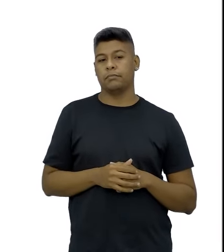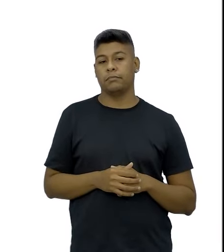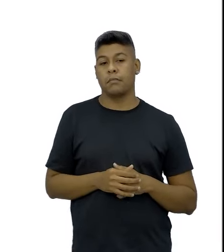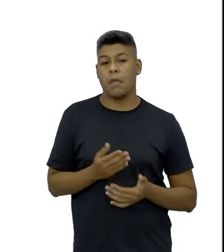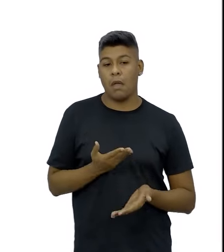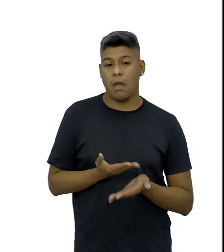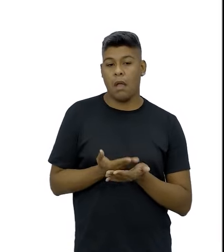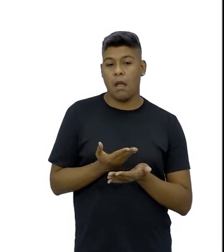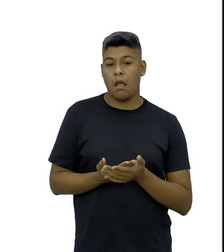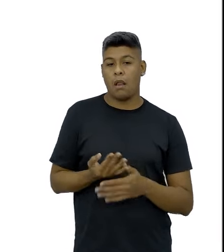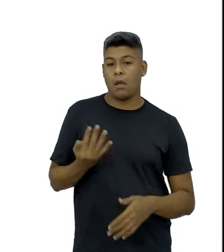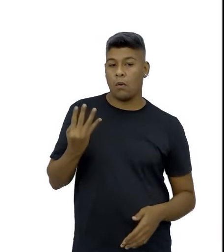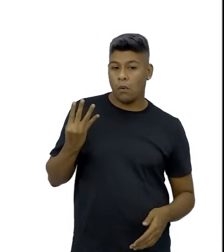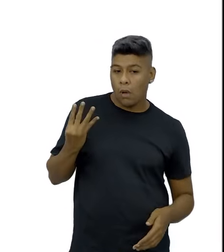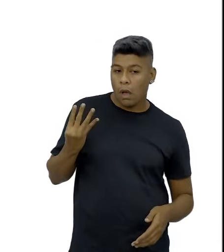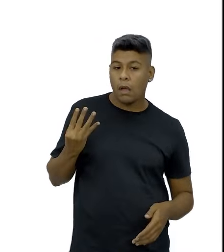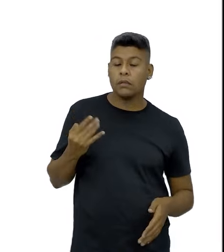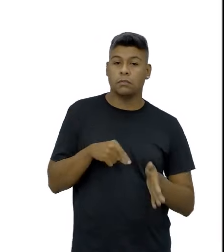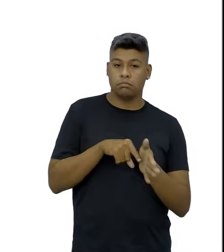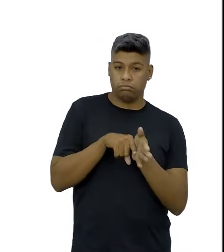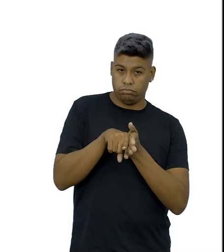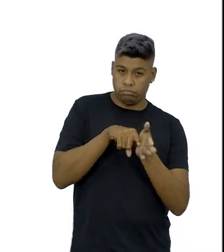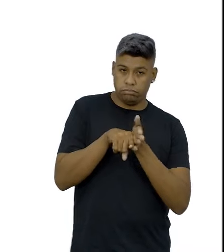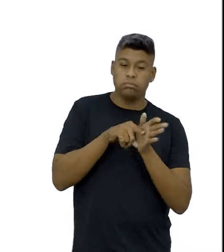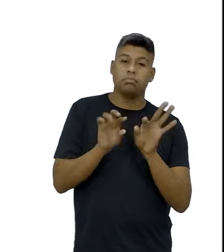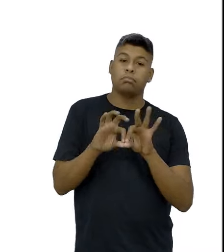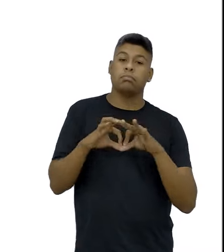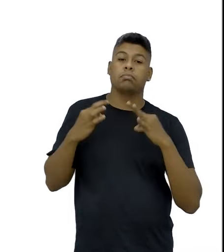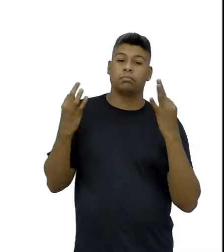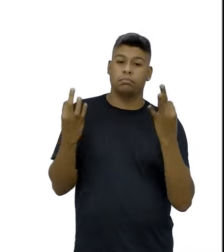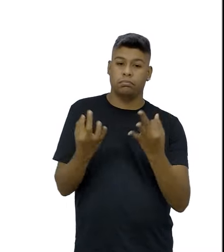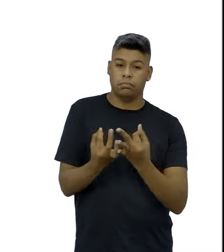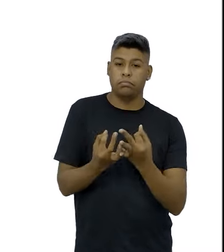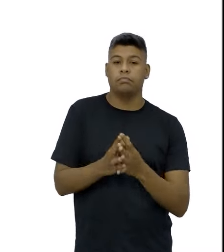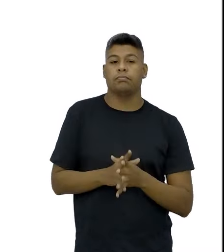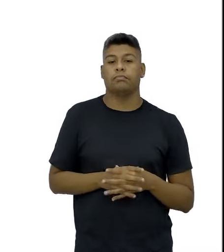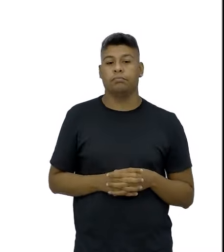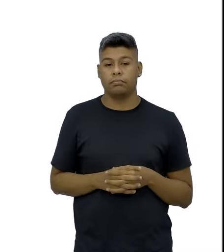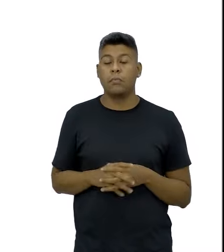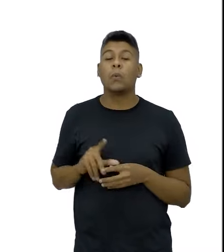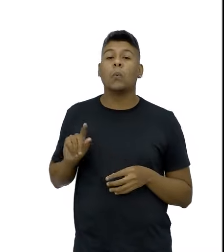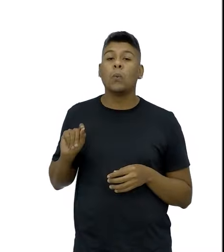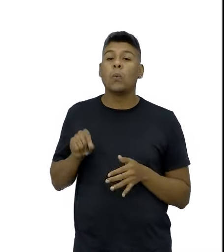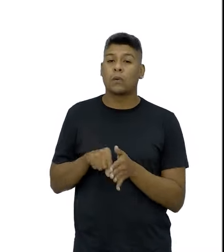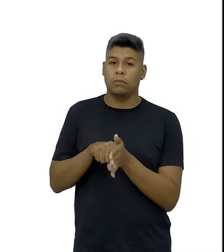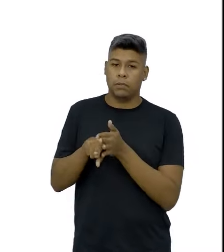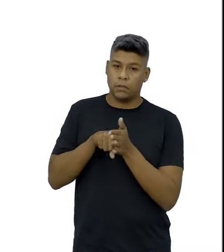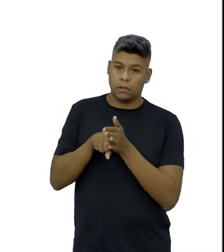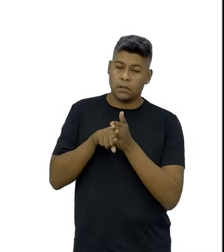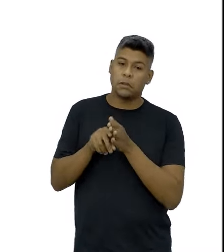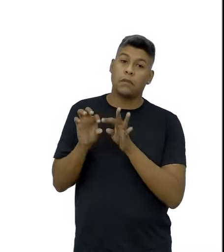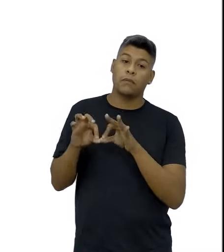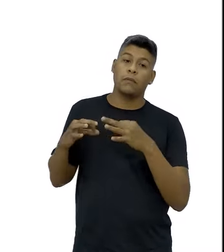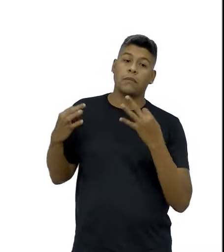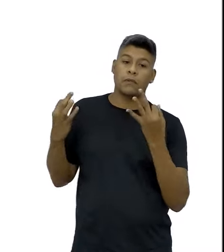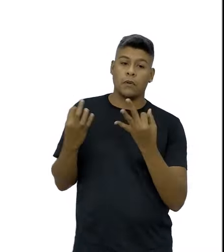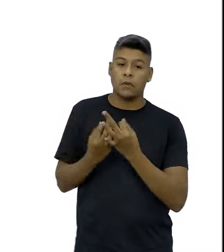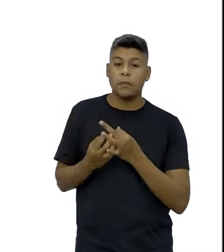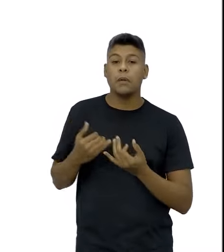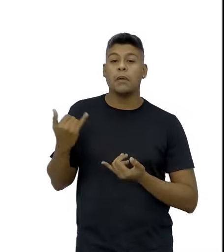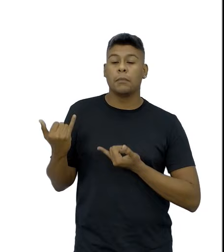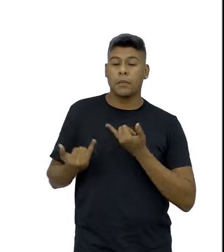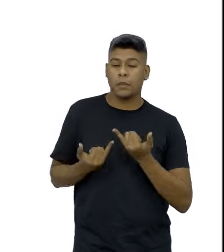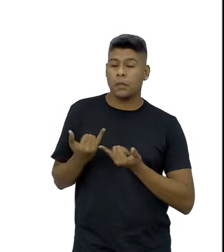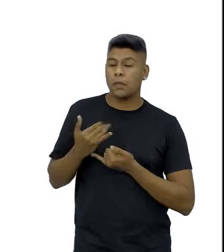Na aula 4, que é a enquete com a família. Nessa atividade, os estudantes farão uma pesquisa com seus familiares sobre as